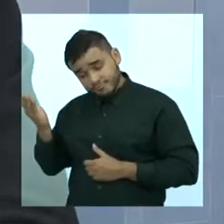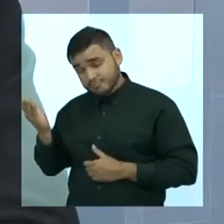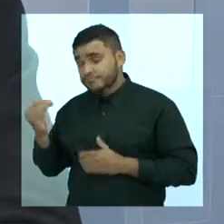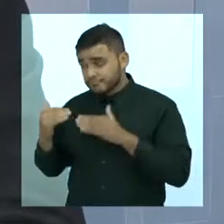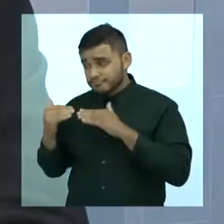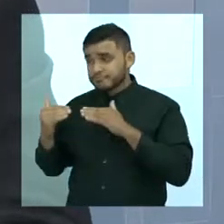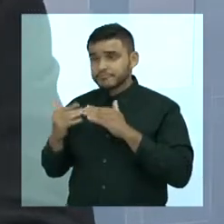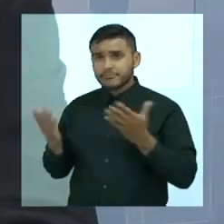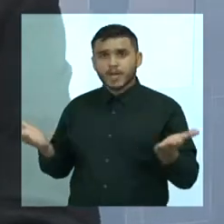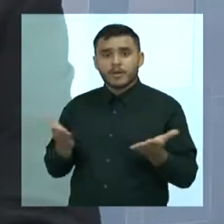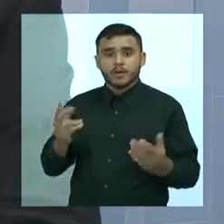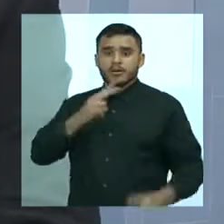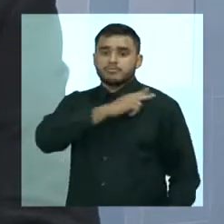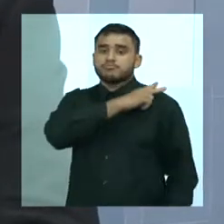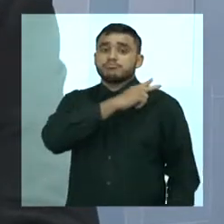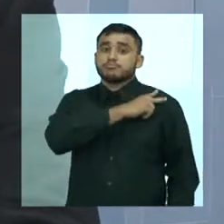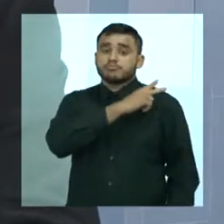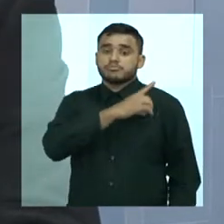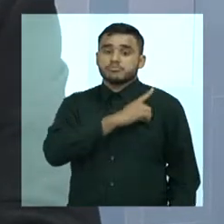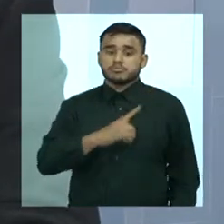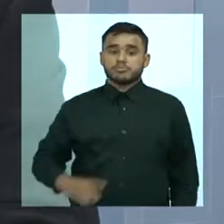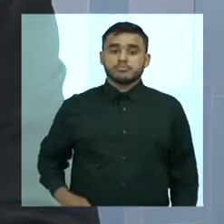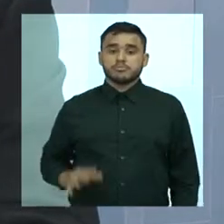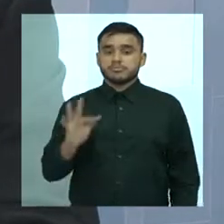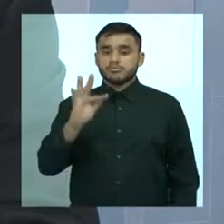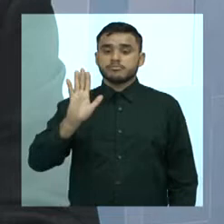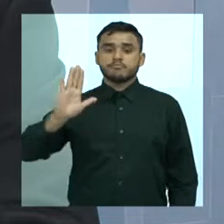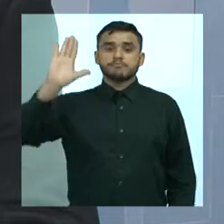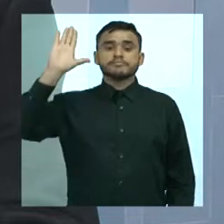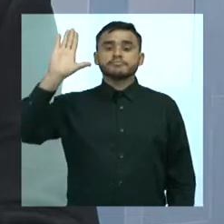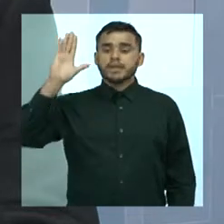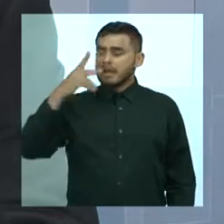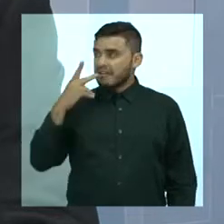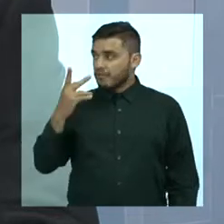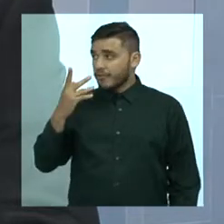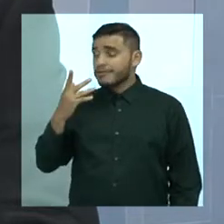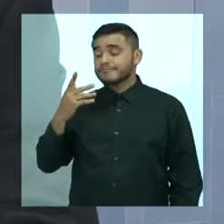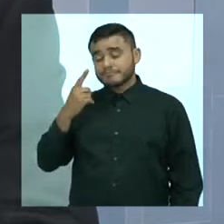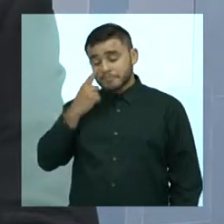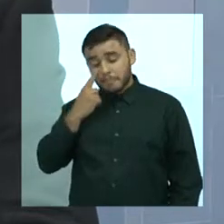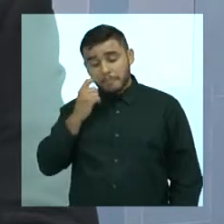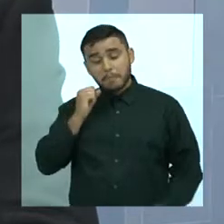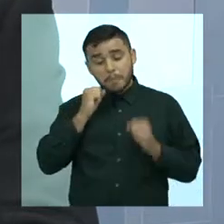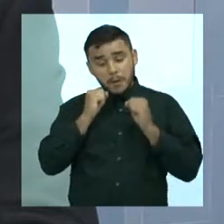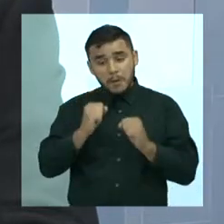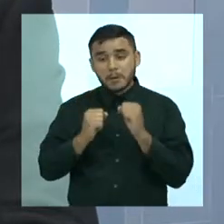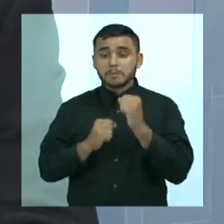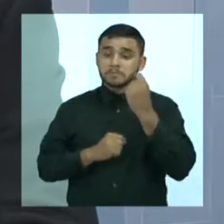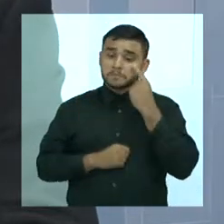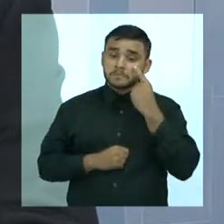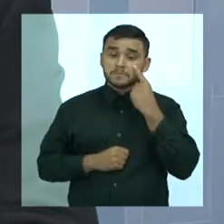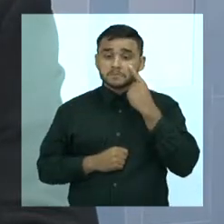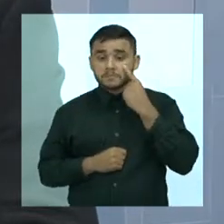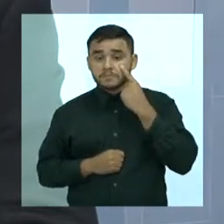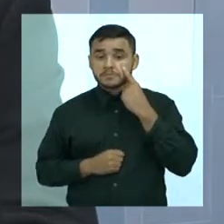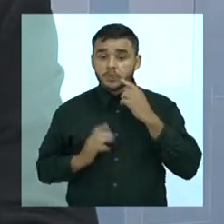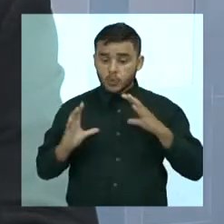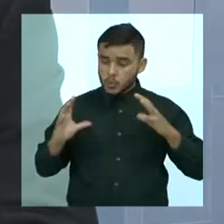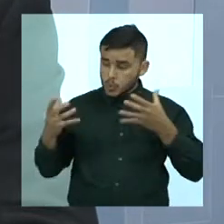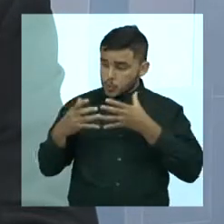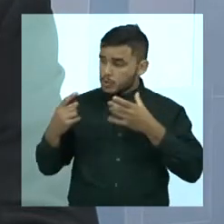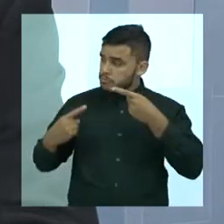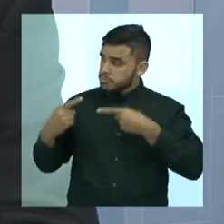federal hoje, que não está parado, né? Ele tem demonstrado sinais que pretende formar um